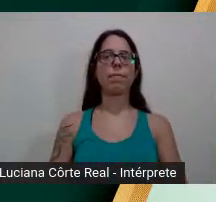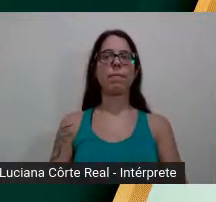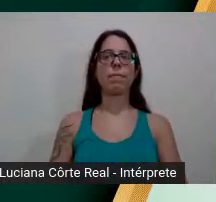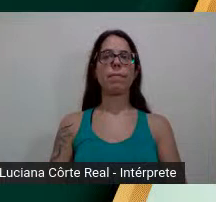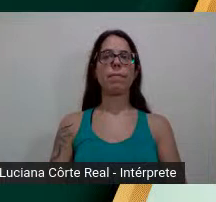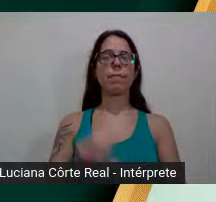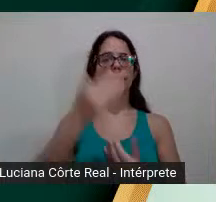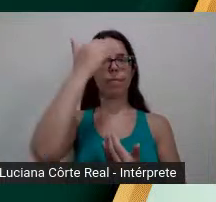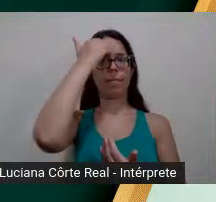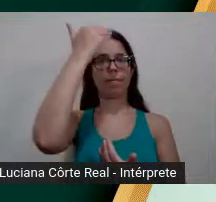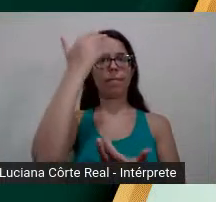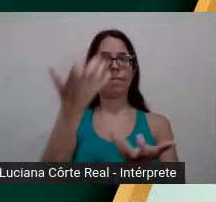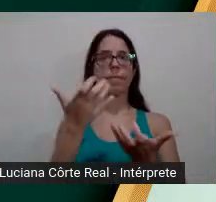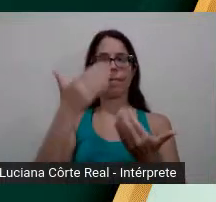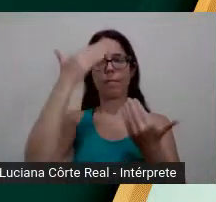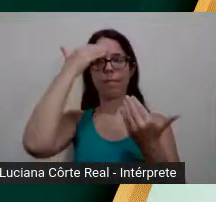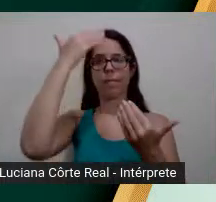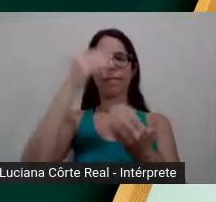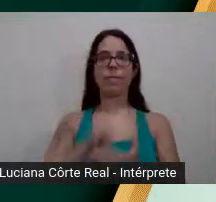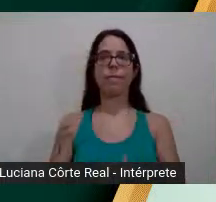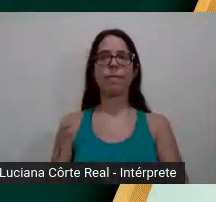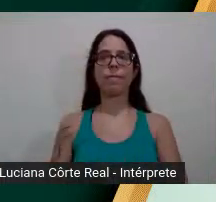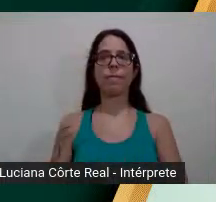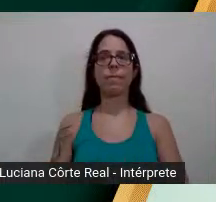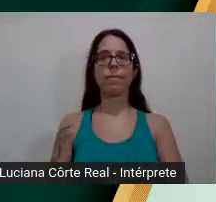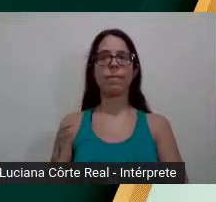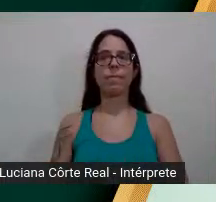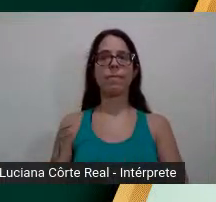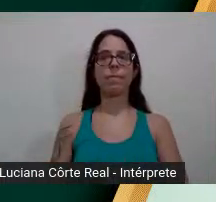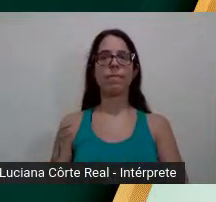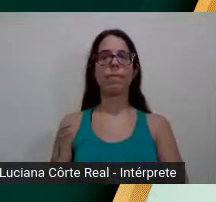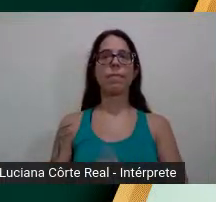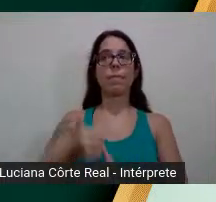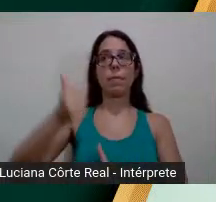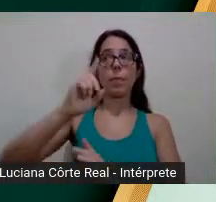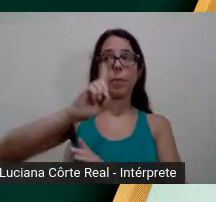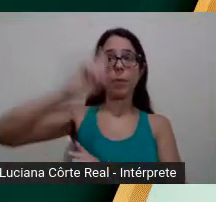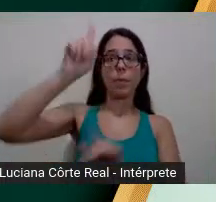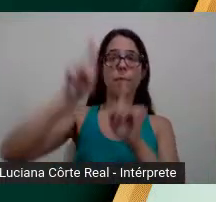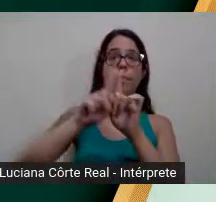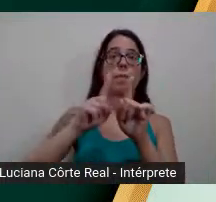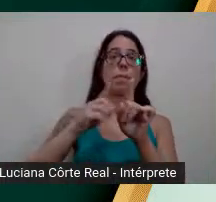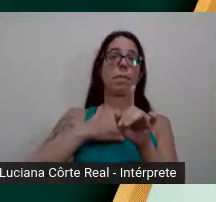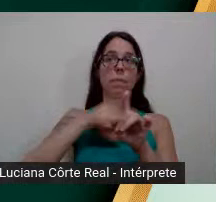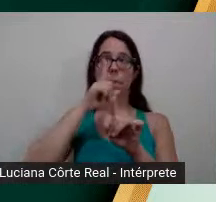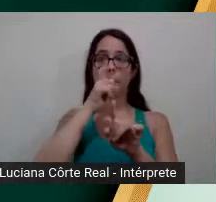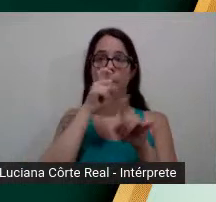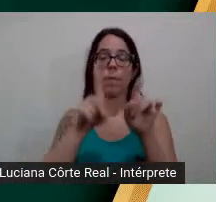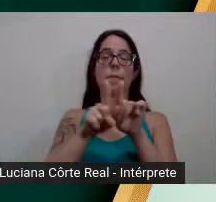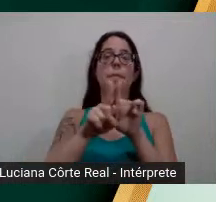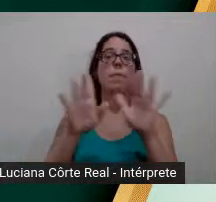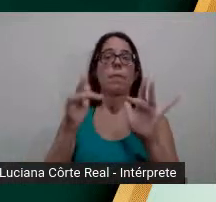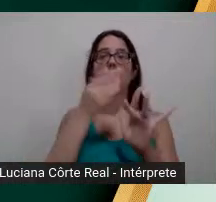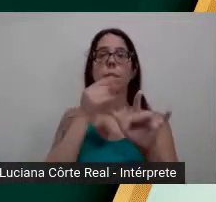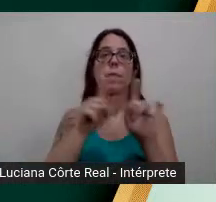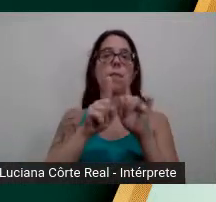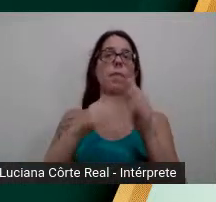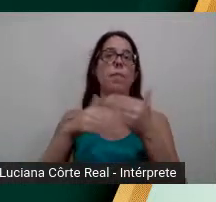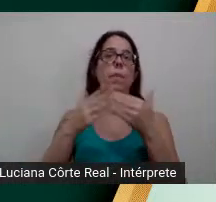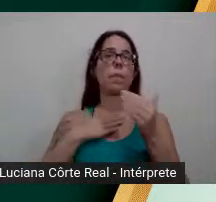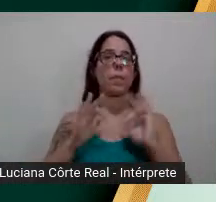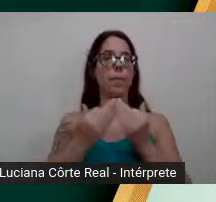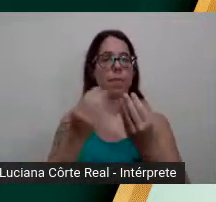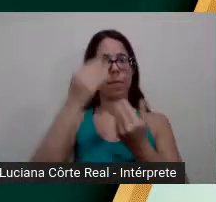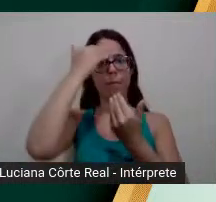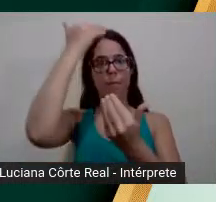Muito obrigada. Gostaria de agradecer primeiramente a Deus, aos meus pais, ao meu namorado e a toda a minha família. Obrigada.